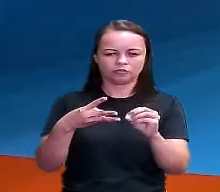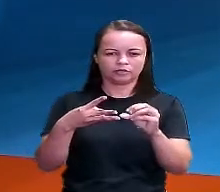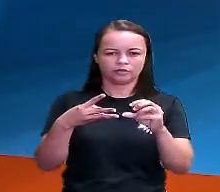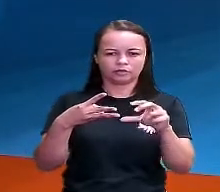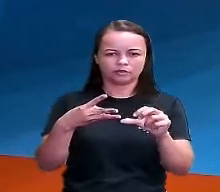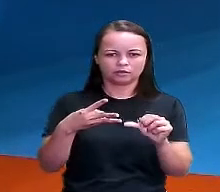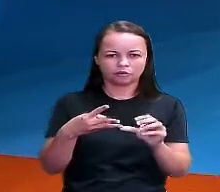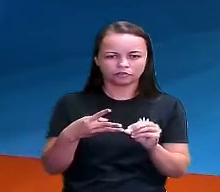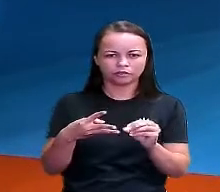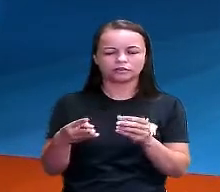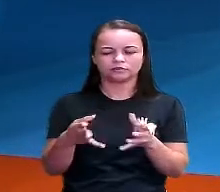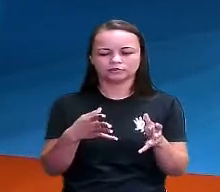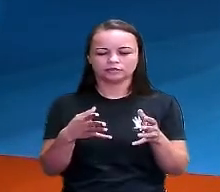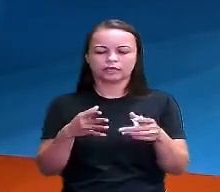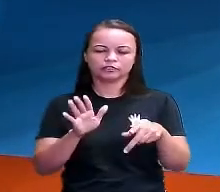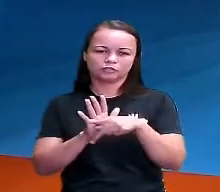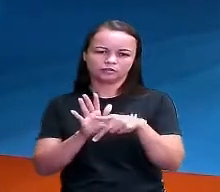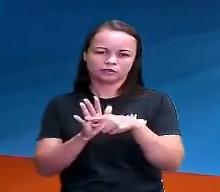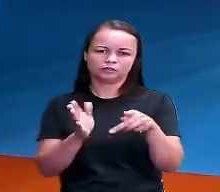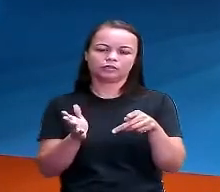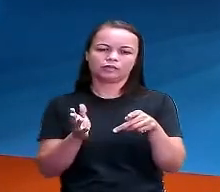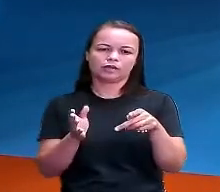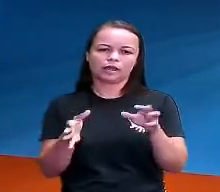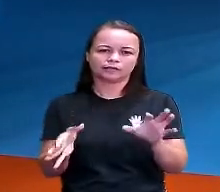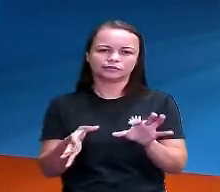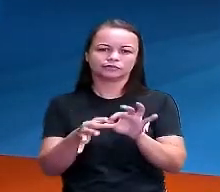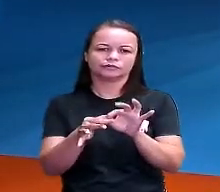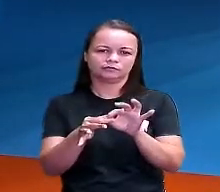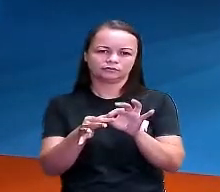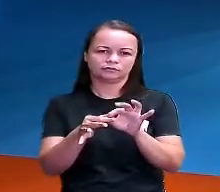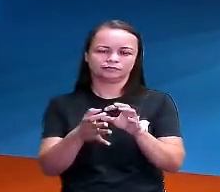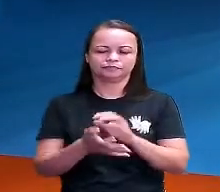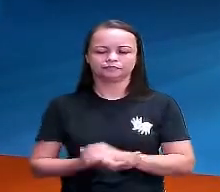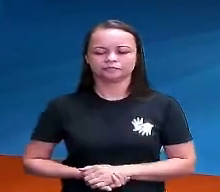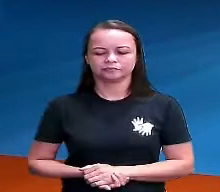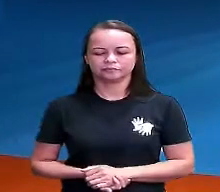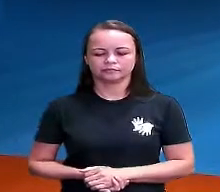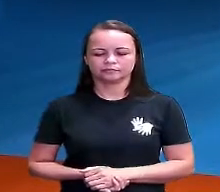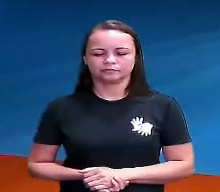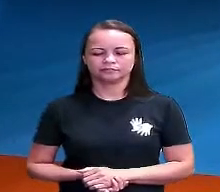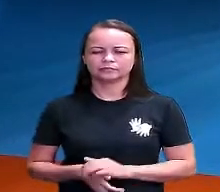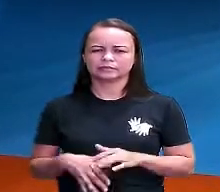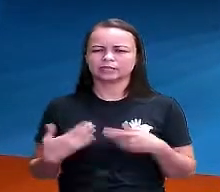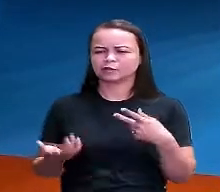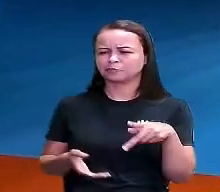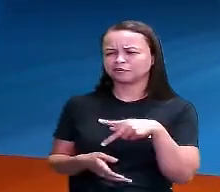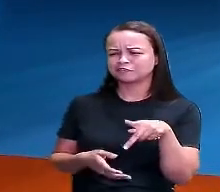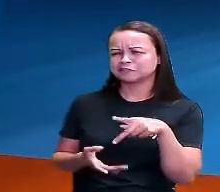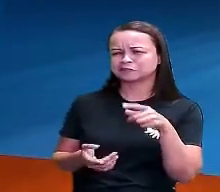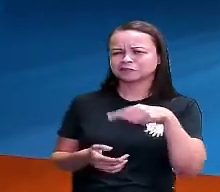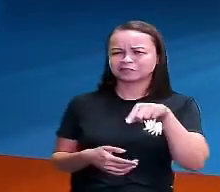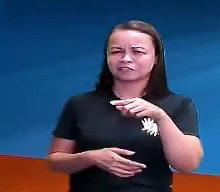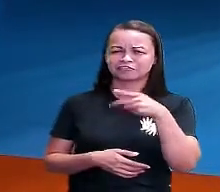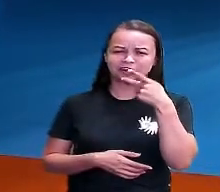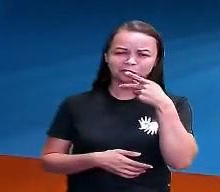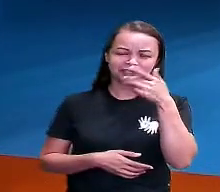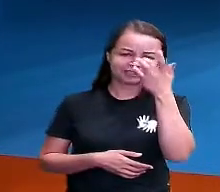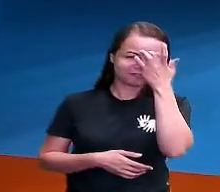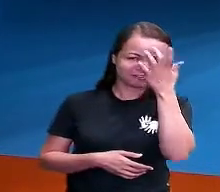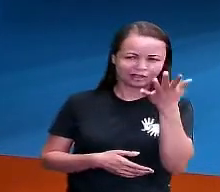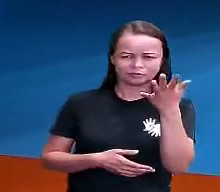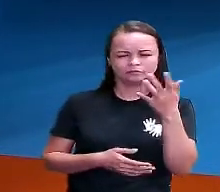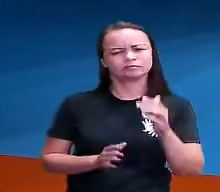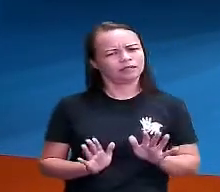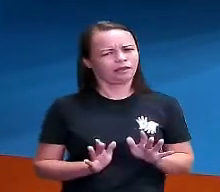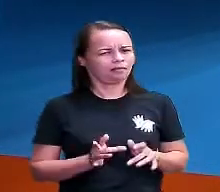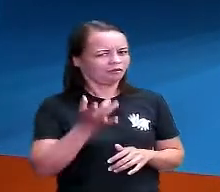de propriedade associativa, tá bom? Ah, professora, a senhora disse que ia ser fácil. Mas tá